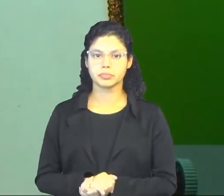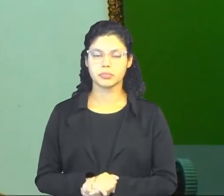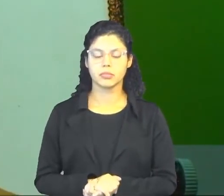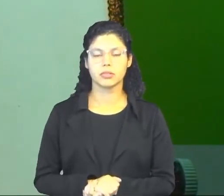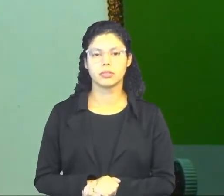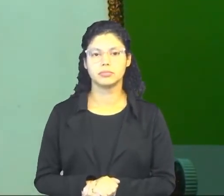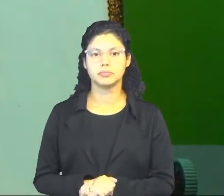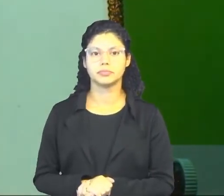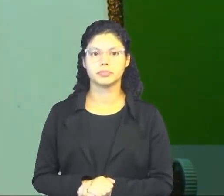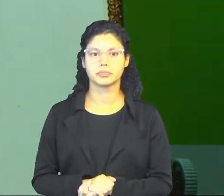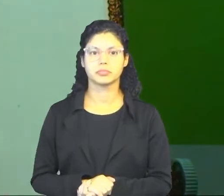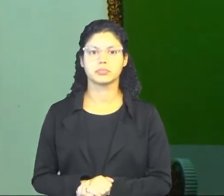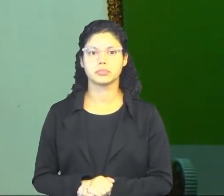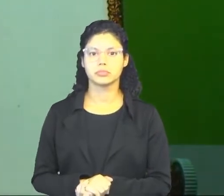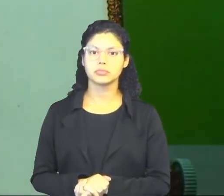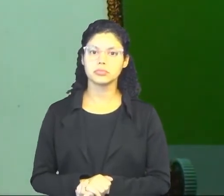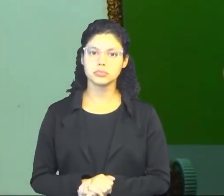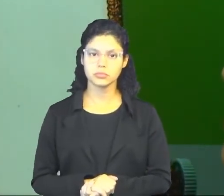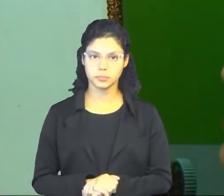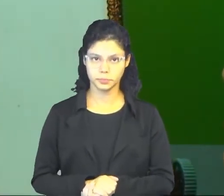C, ó. Eu tenho